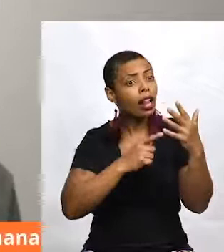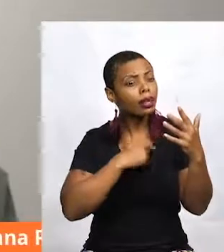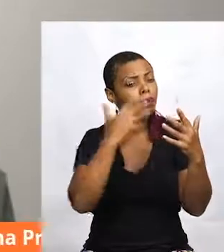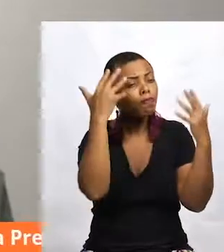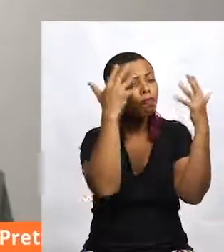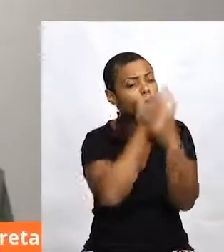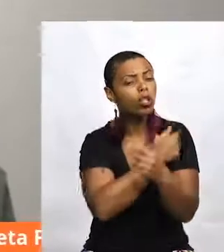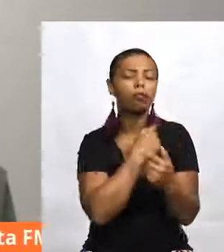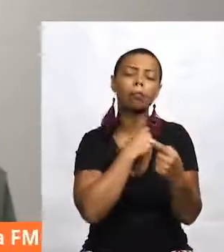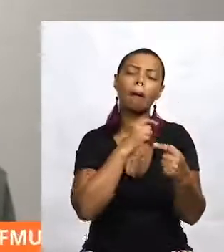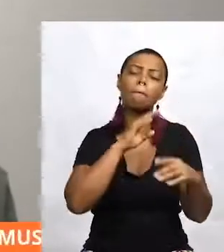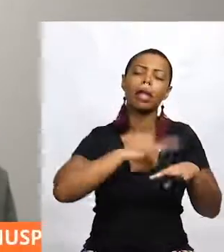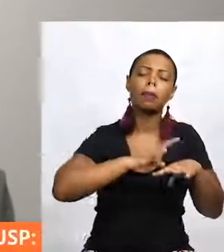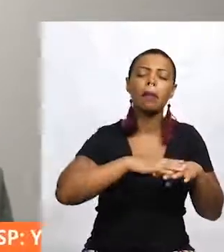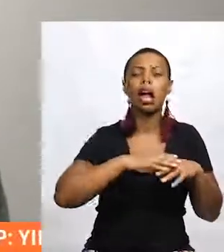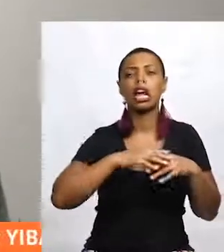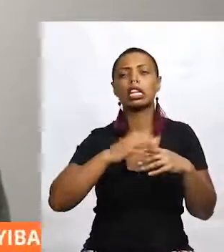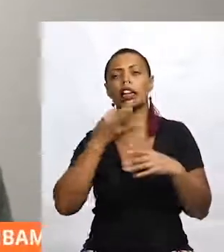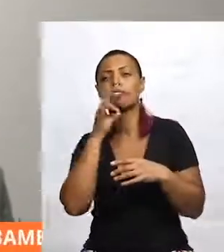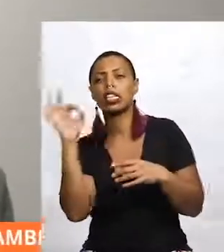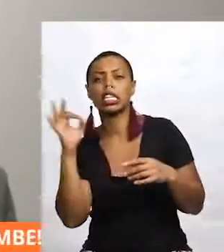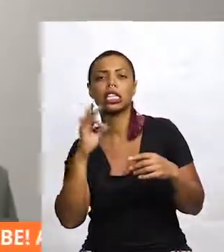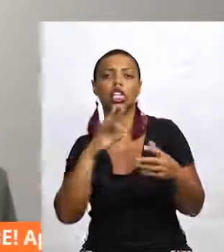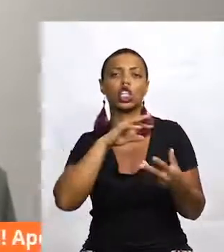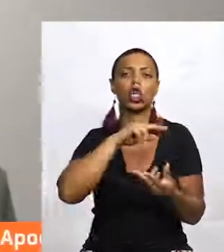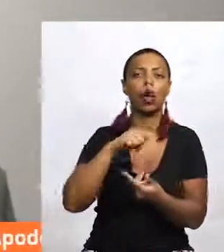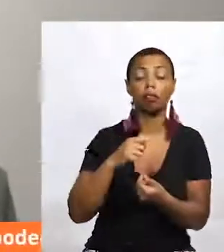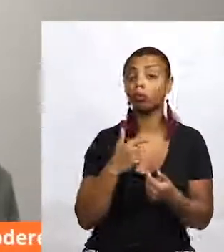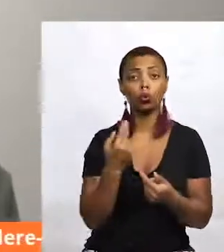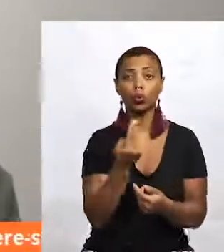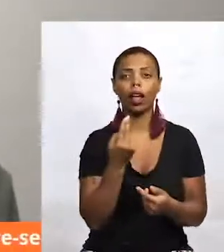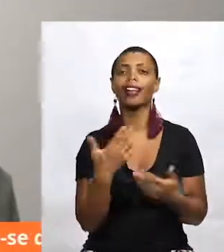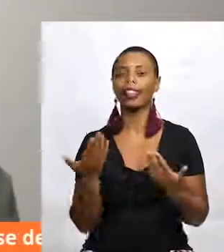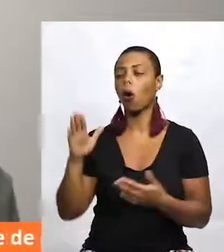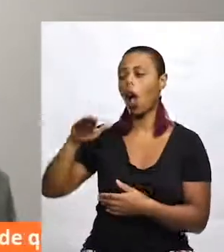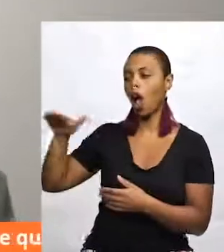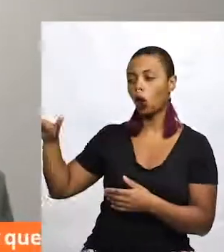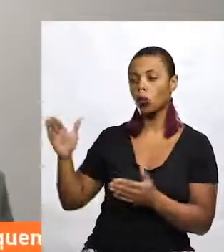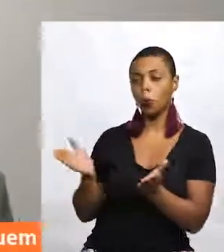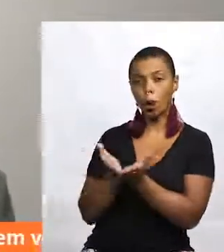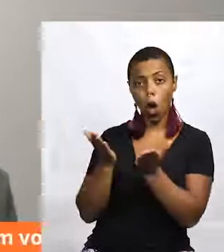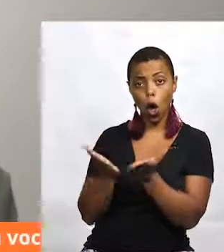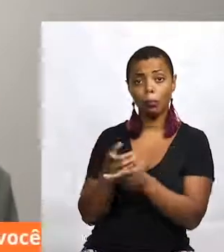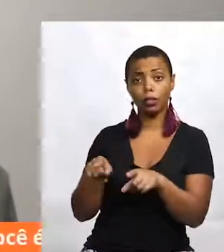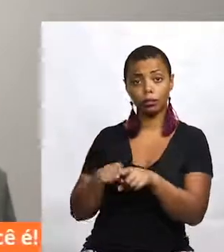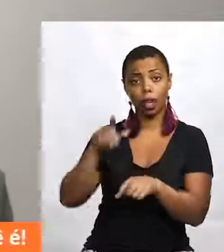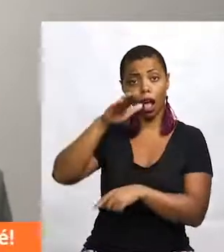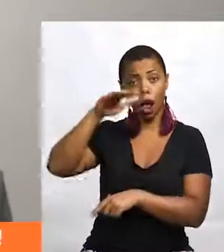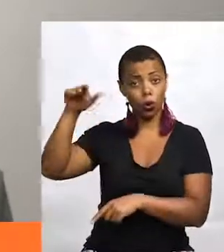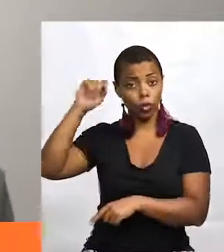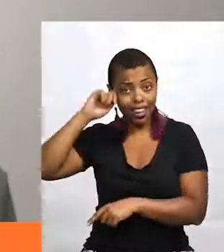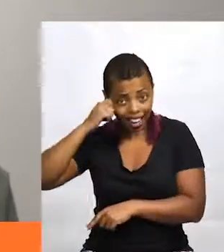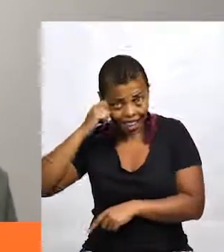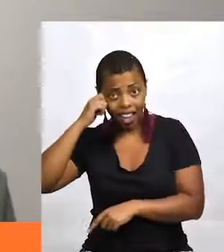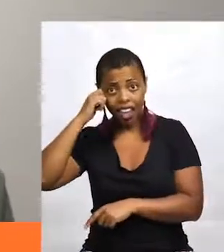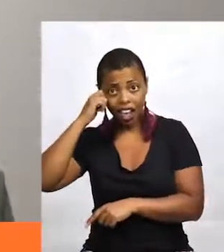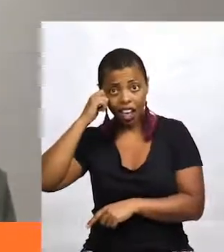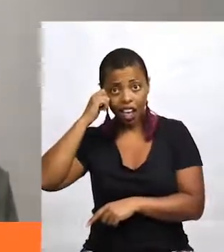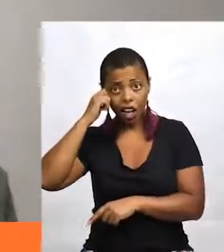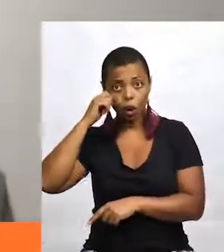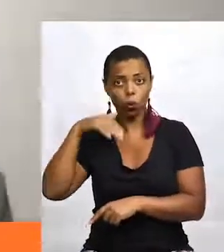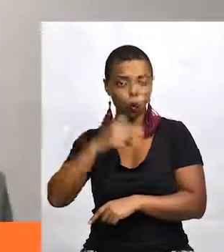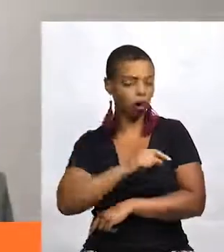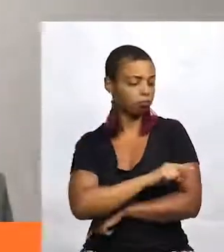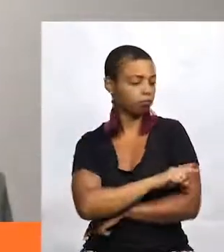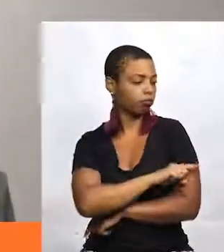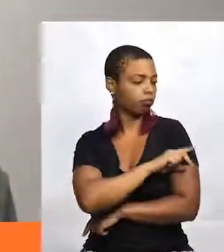isso. Então, os nossos alunos, os alunos pobres e alunos negros, né? Eles saem do ensino fundamental,